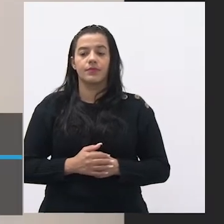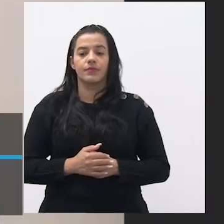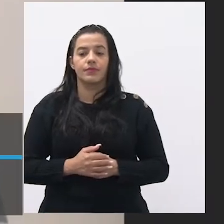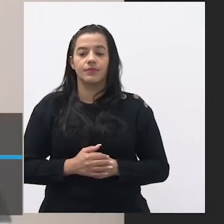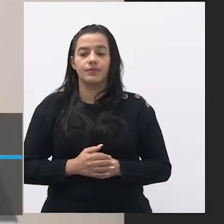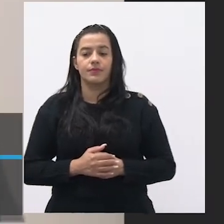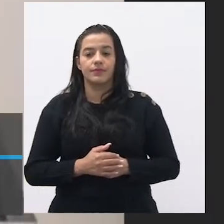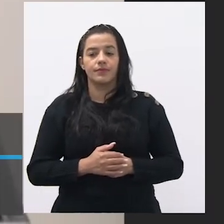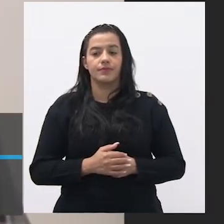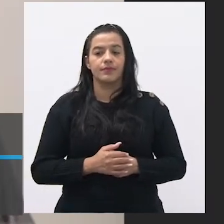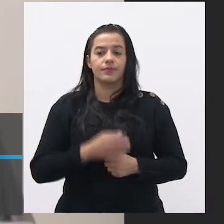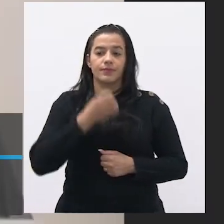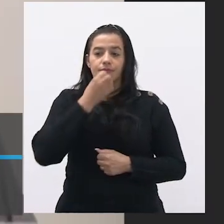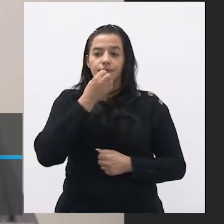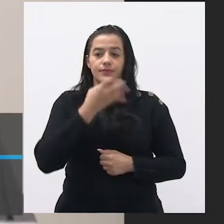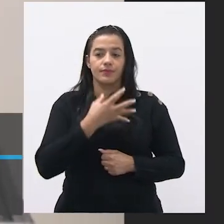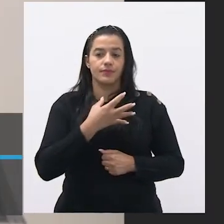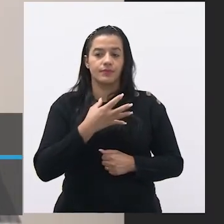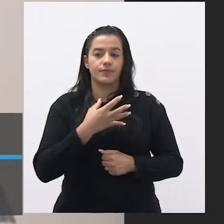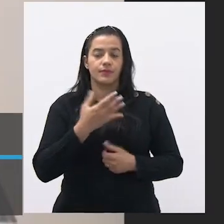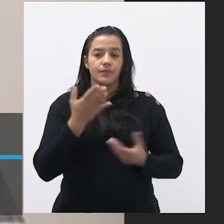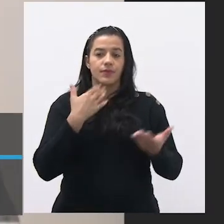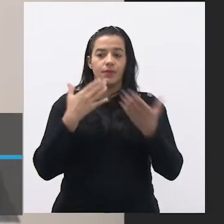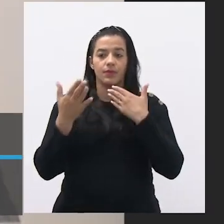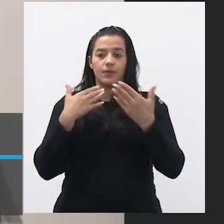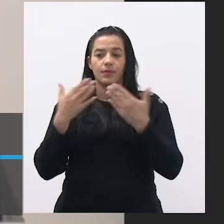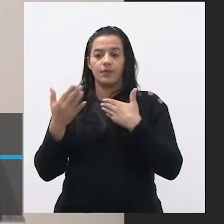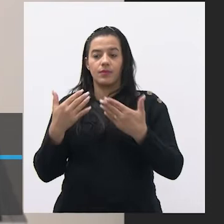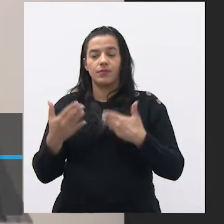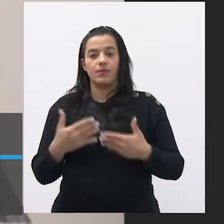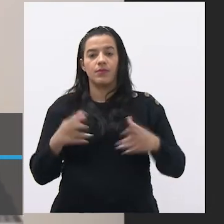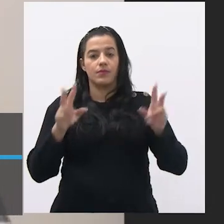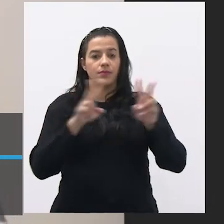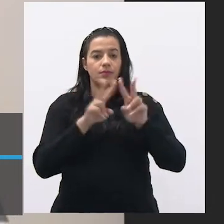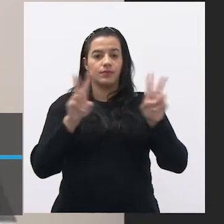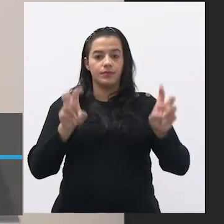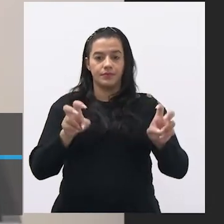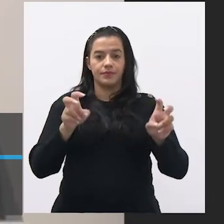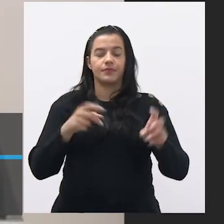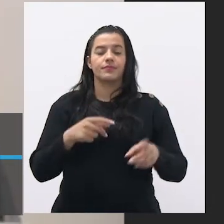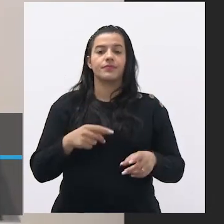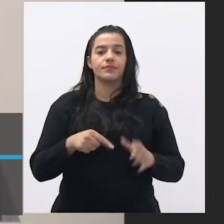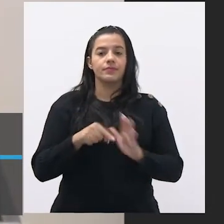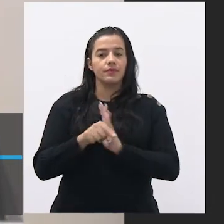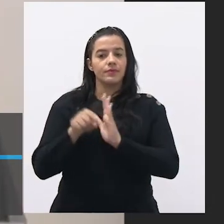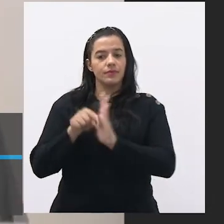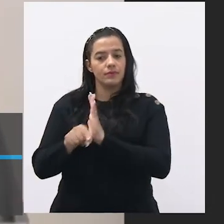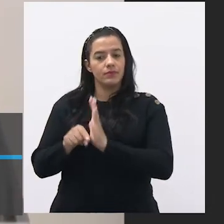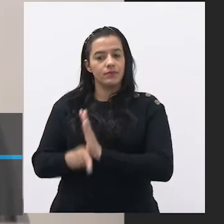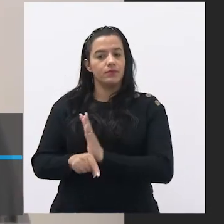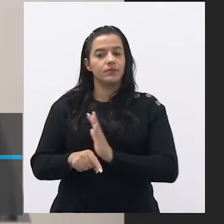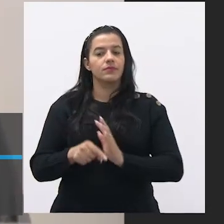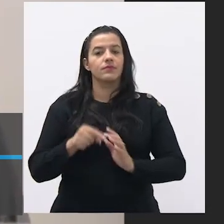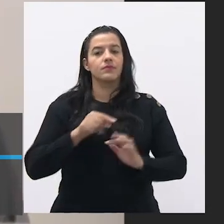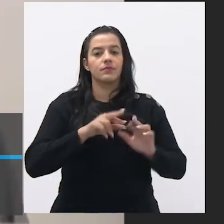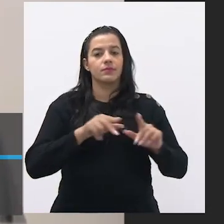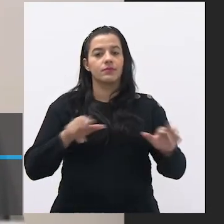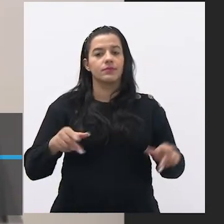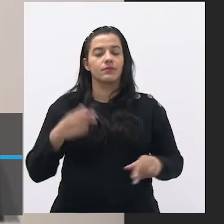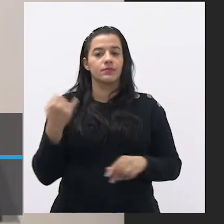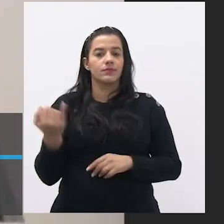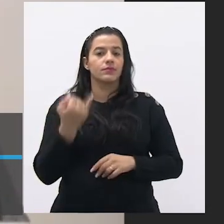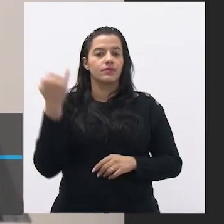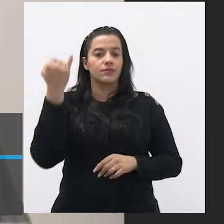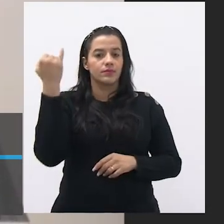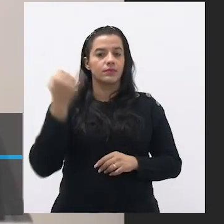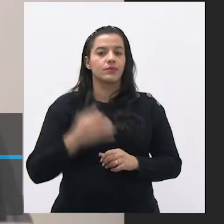retomando então, né, que bom, né? Muito bom a gente poder estar aqui falando sobre essas questões que são tão importantes